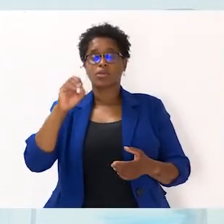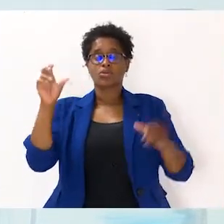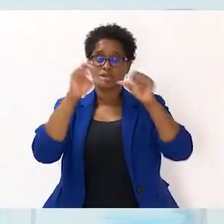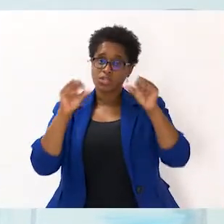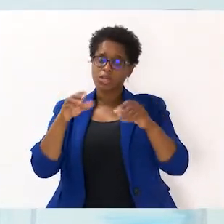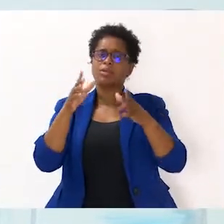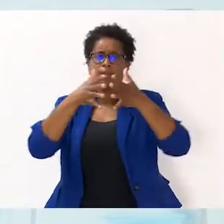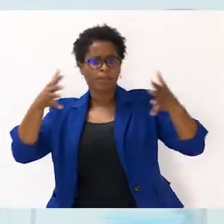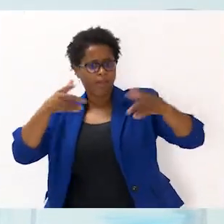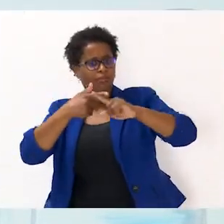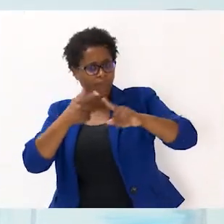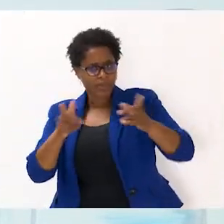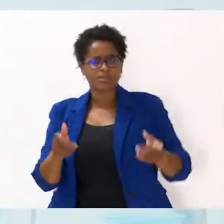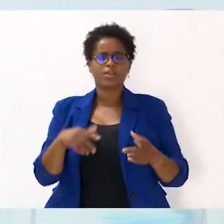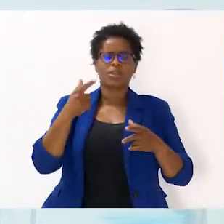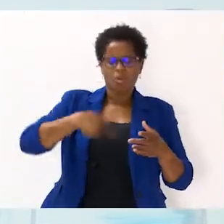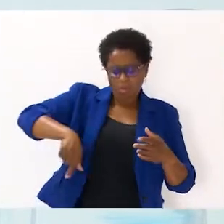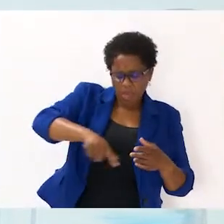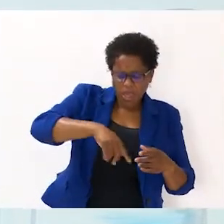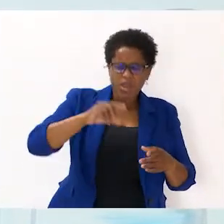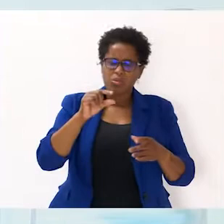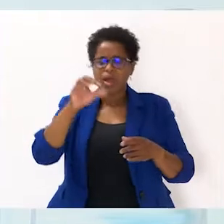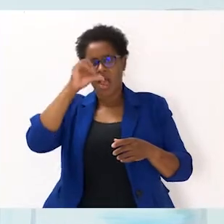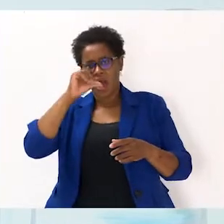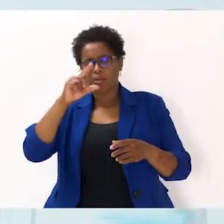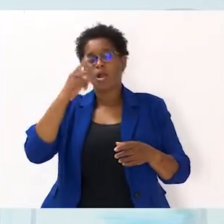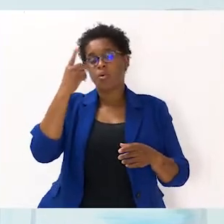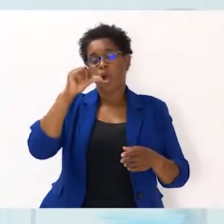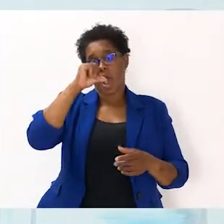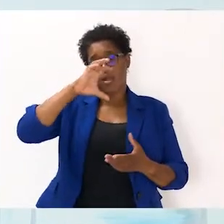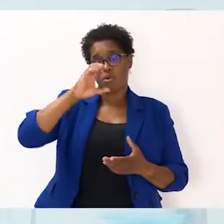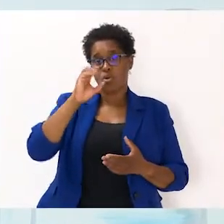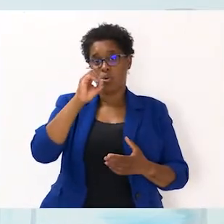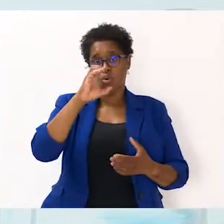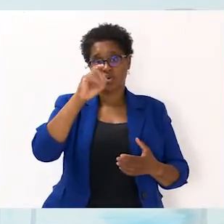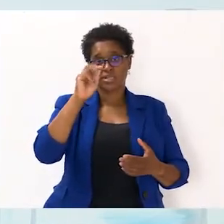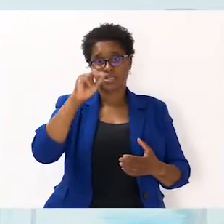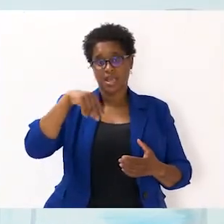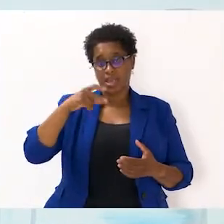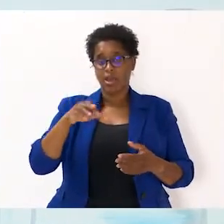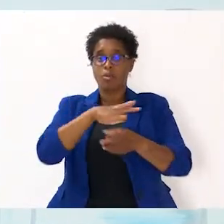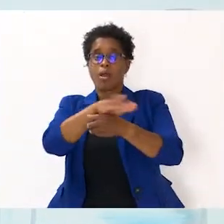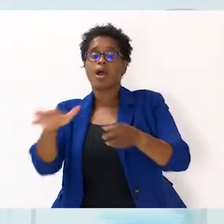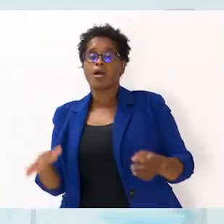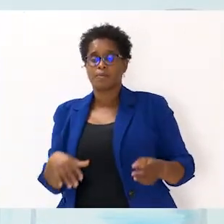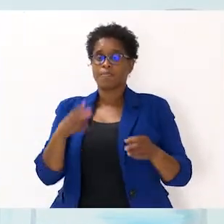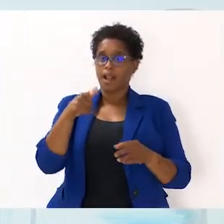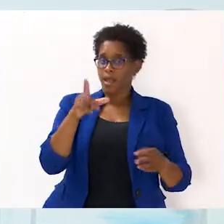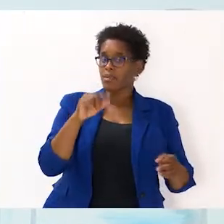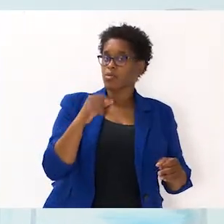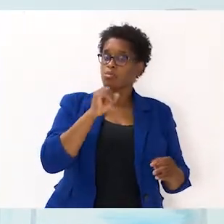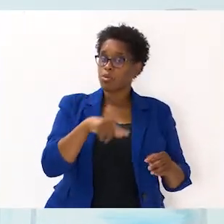diversos, desde uma pequena poça de água a um oceano, ok? Então, e lá também vamos